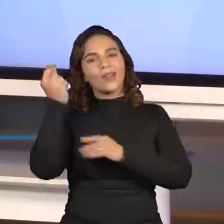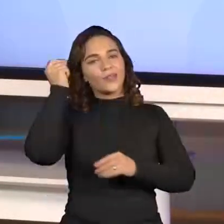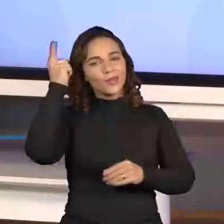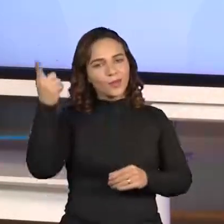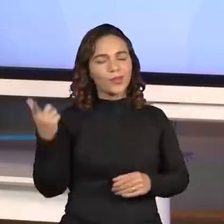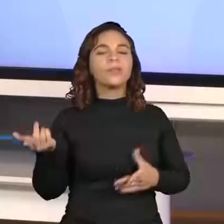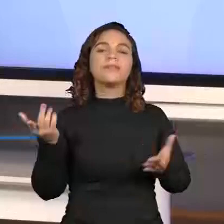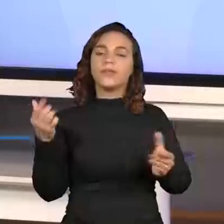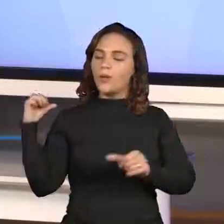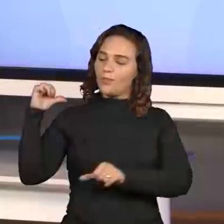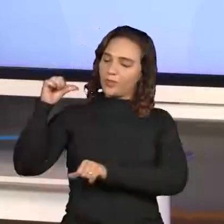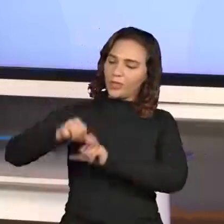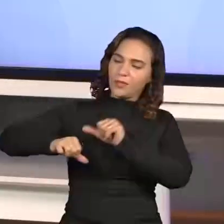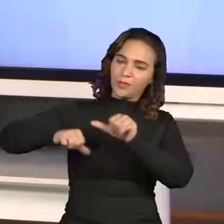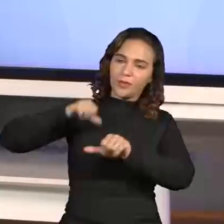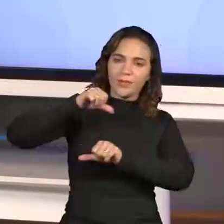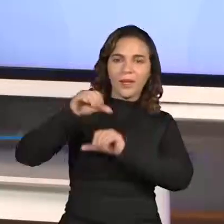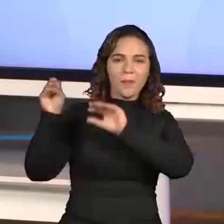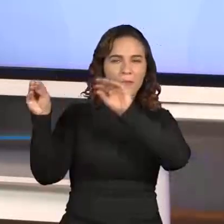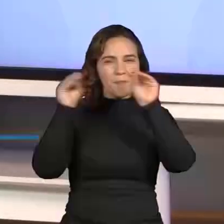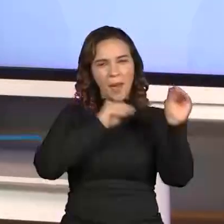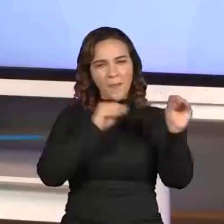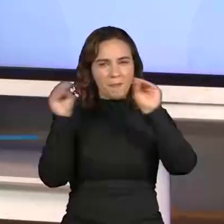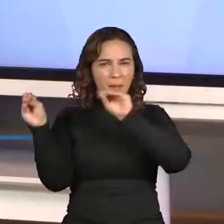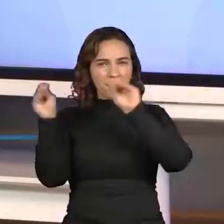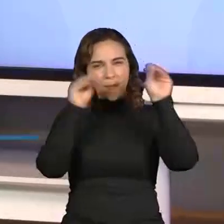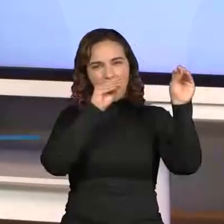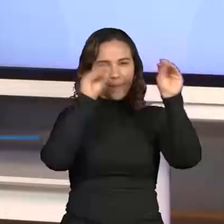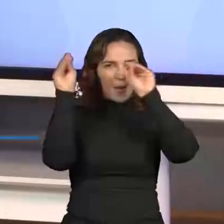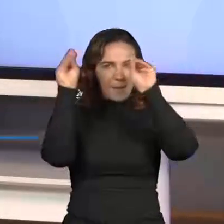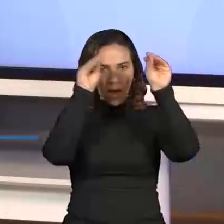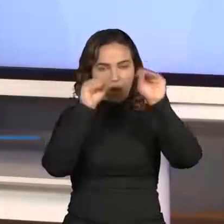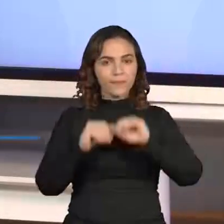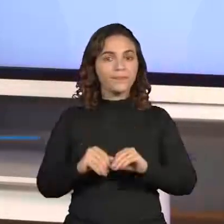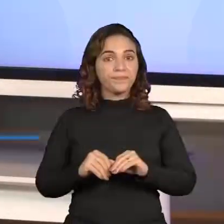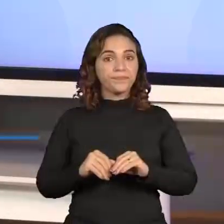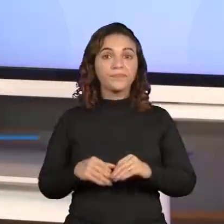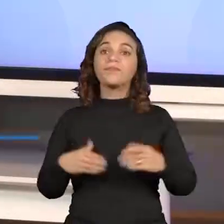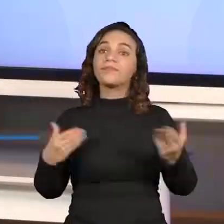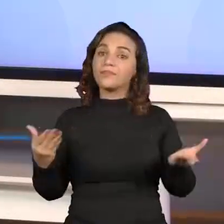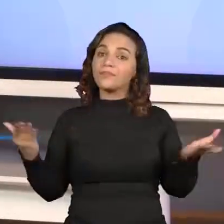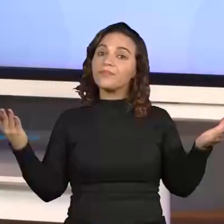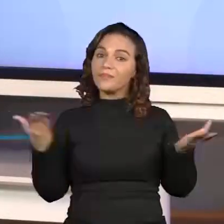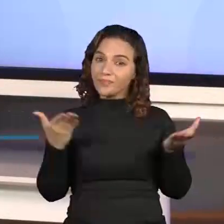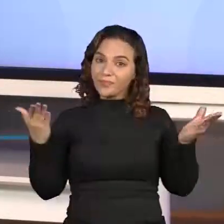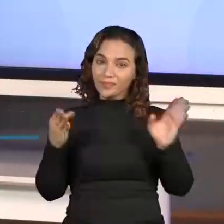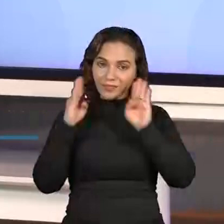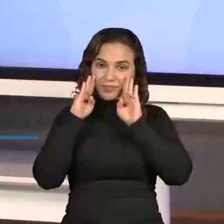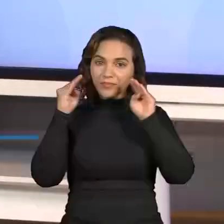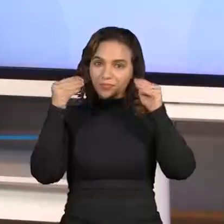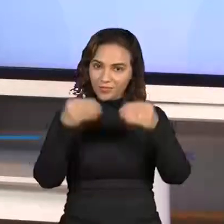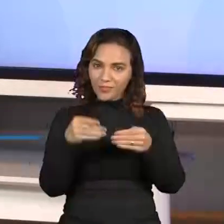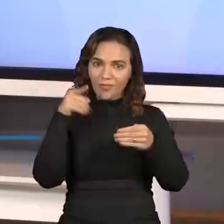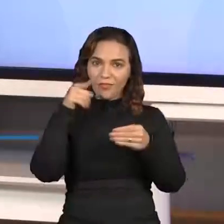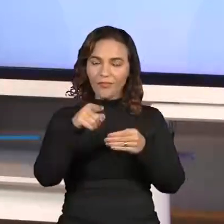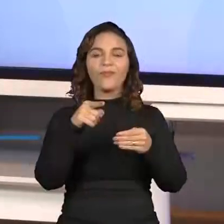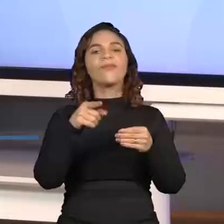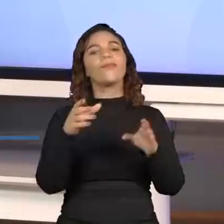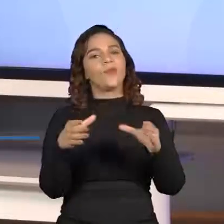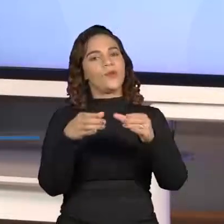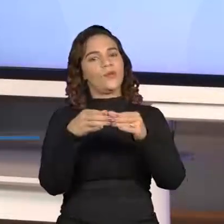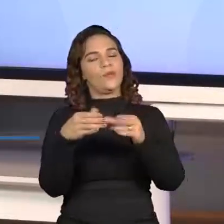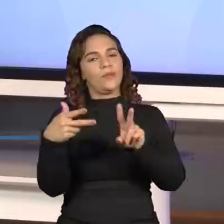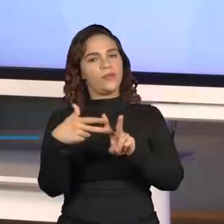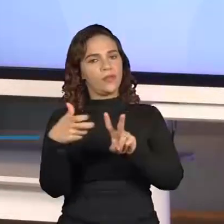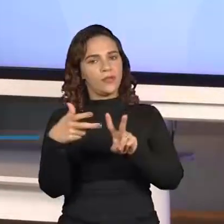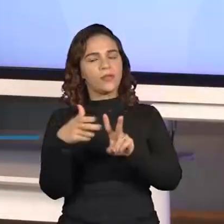eu falo, essas mudanças das localidades, gente, estamos hoje, nossos focos são nas comunidades indígenas, mas isso acontece,